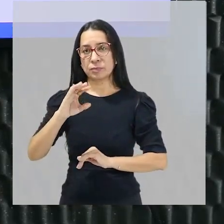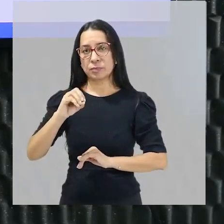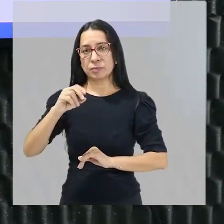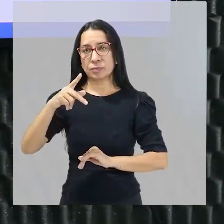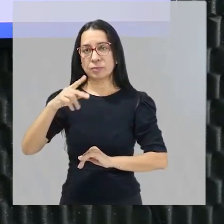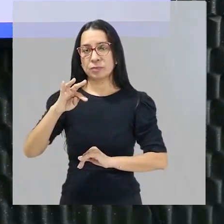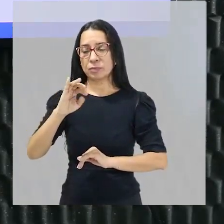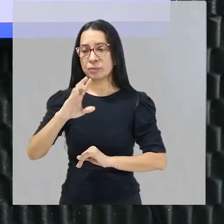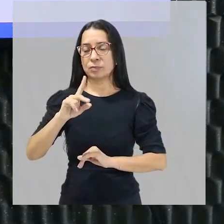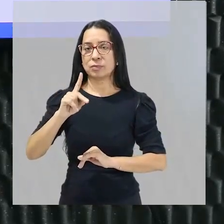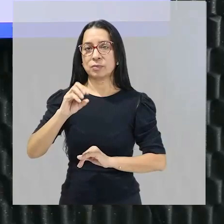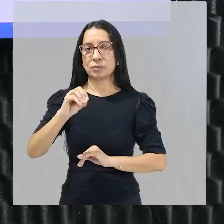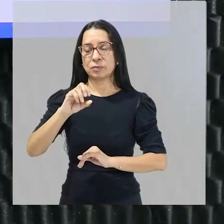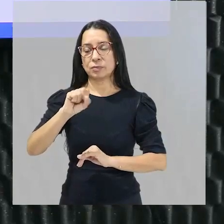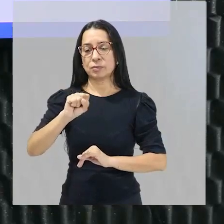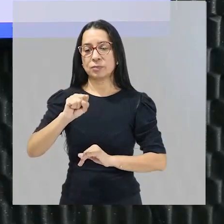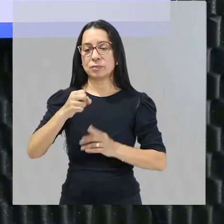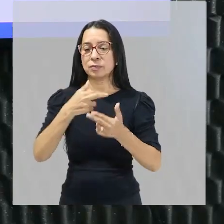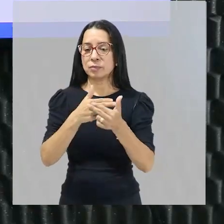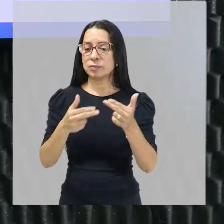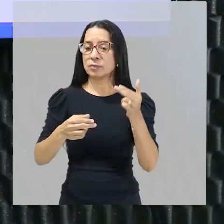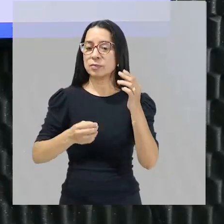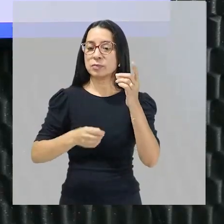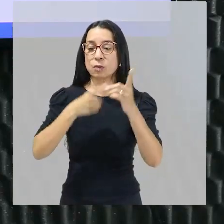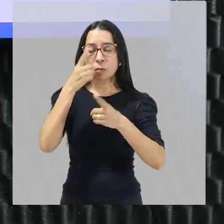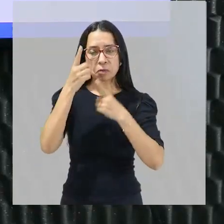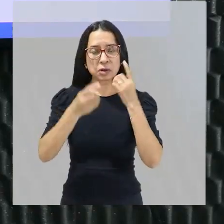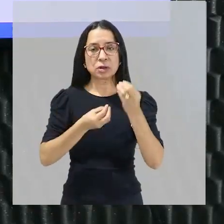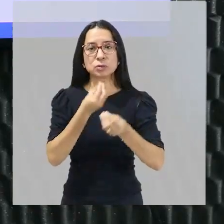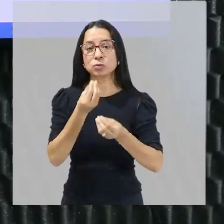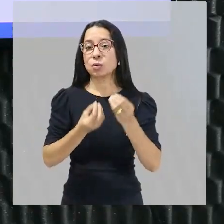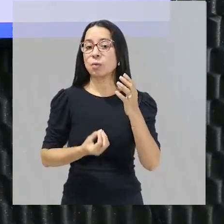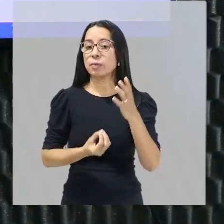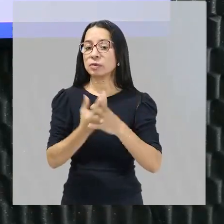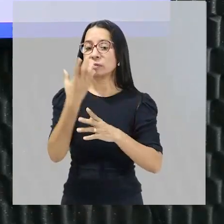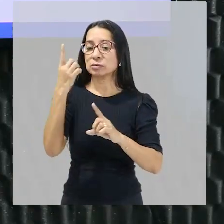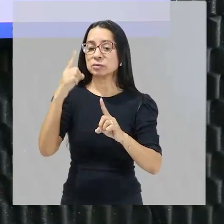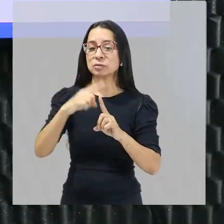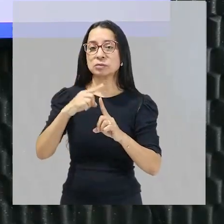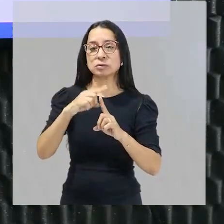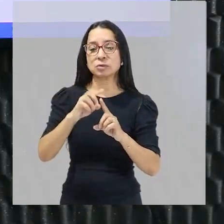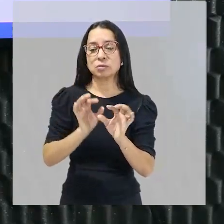como padrões funcionais.